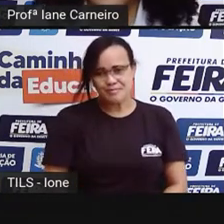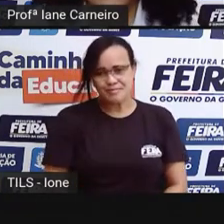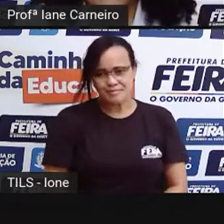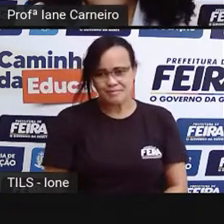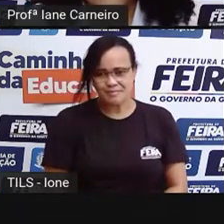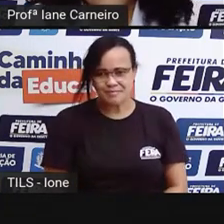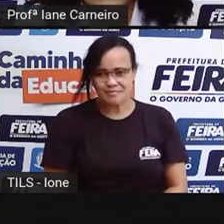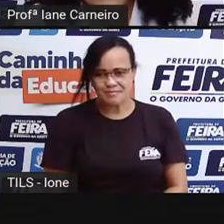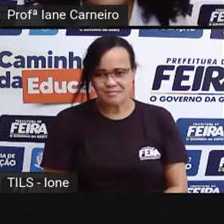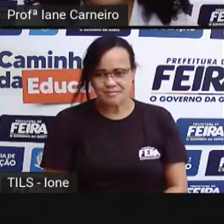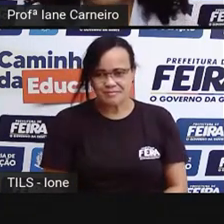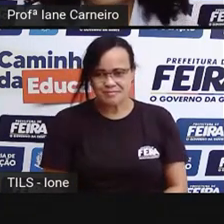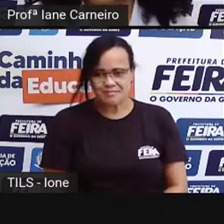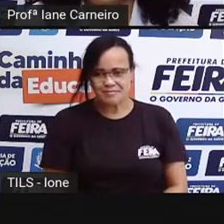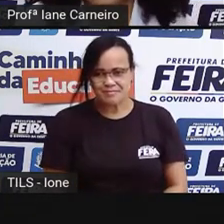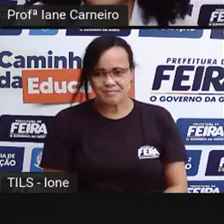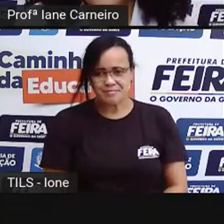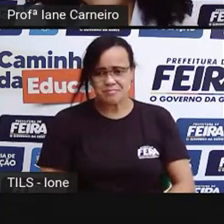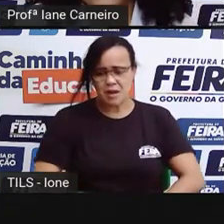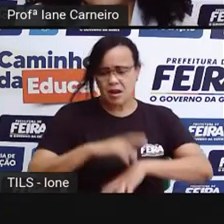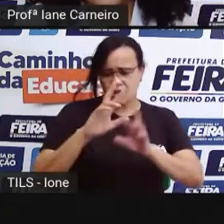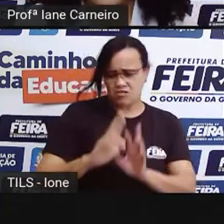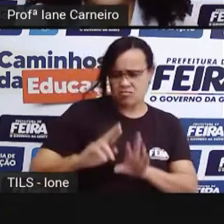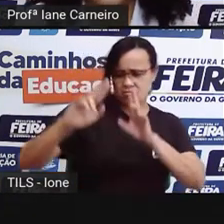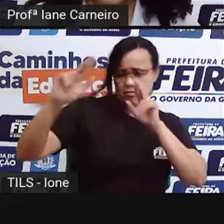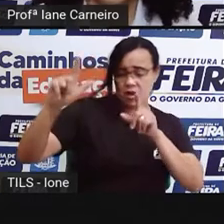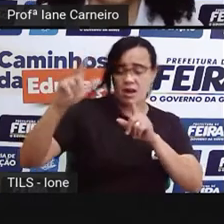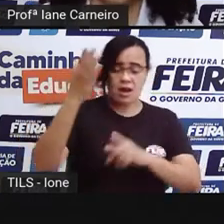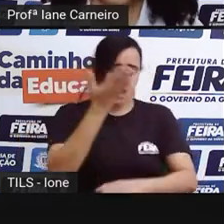Não faz mal ter diferentes tipos de amigos.